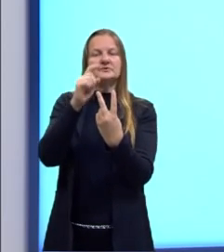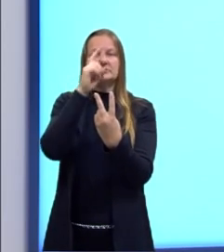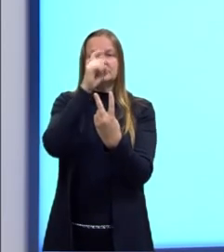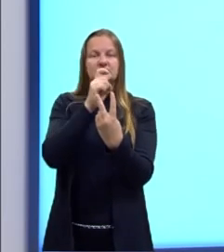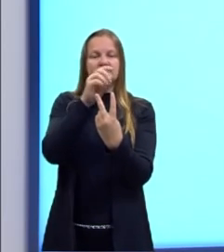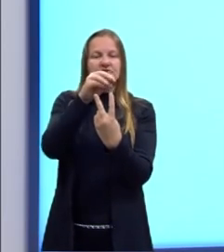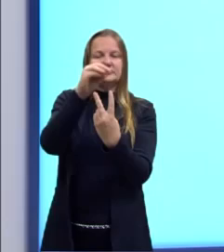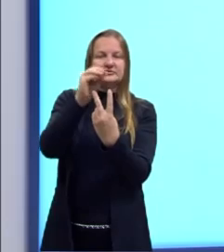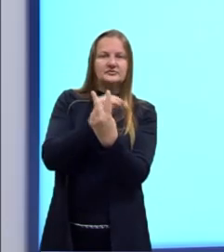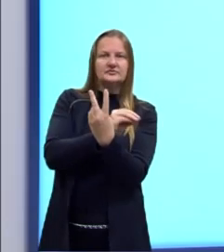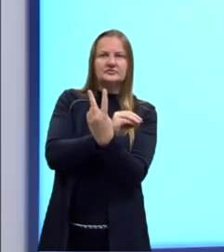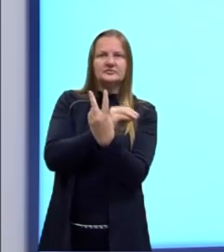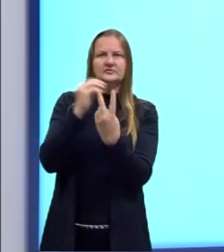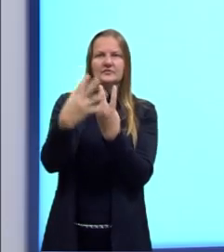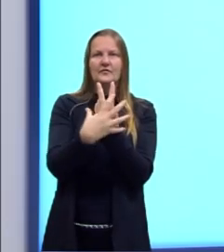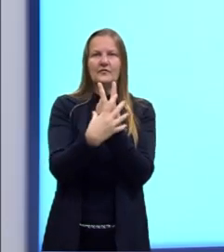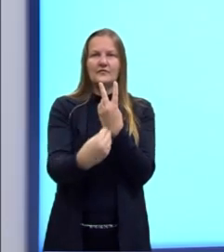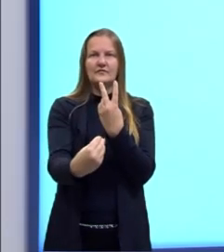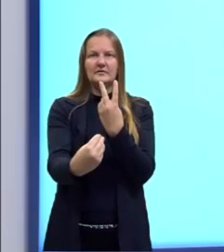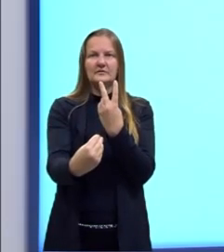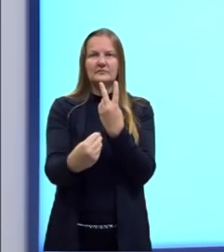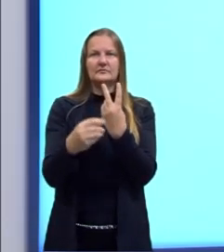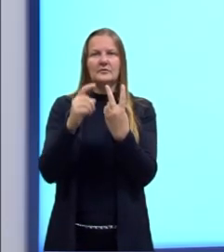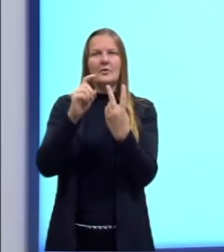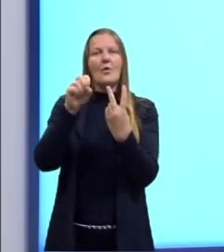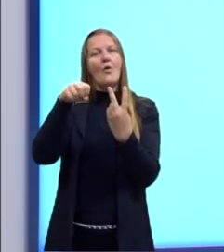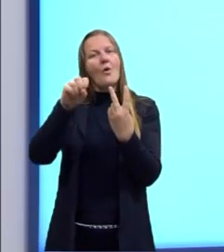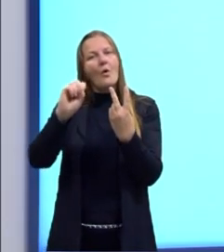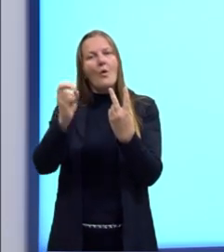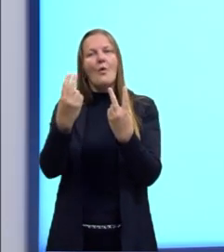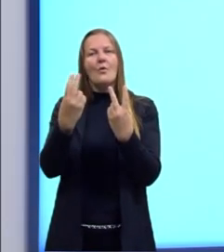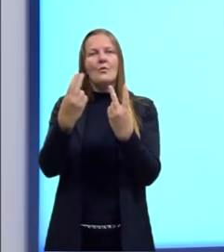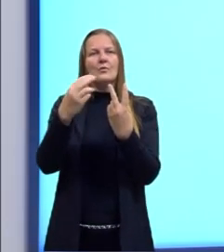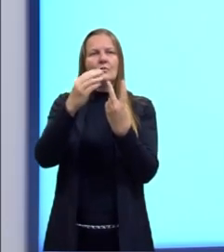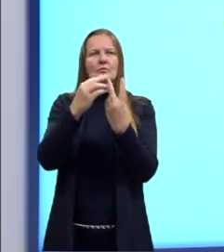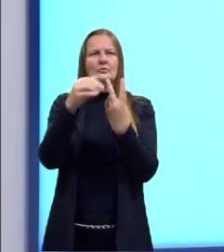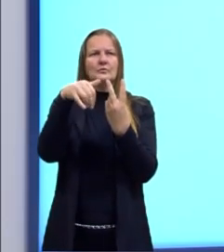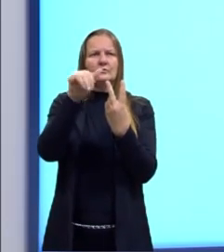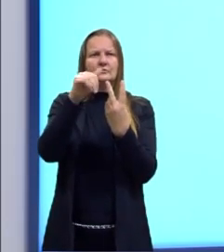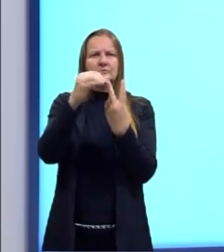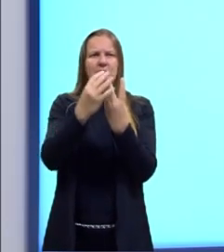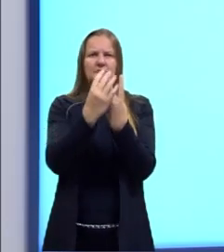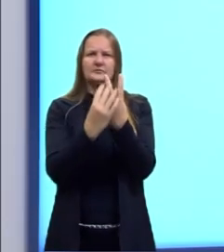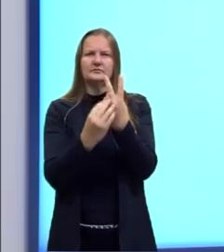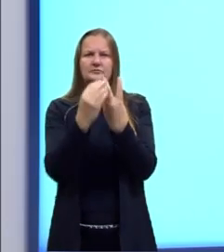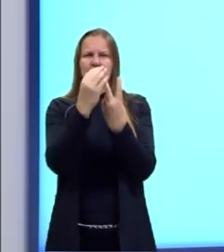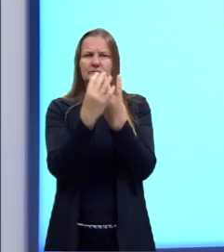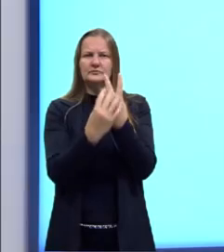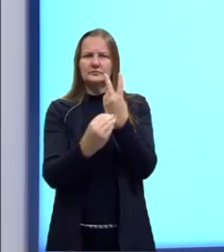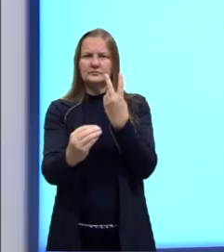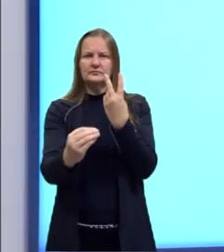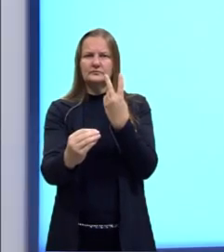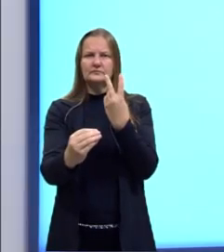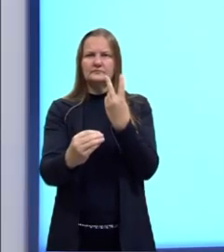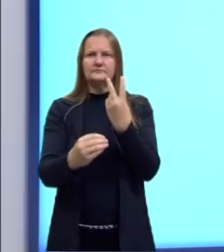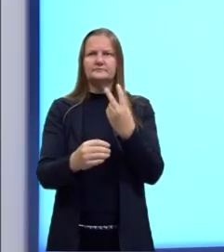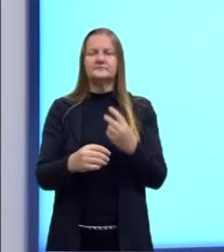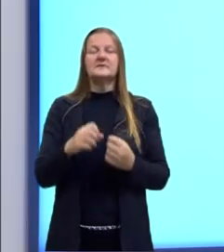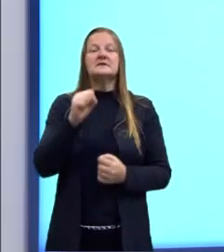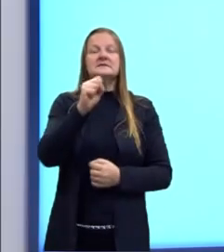ele pode dar o x o cromossomo x E aí vai formar então um indivíduo do sexo